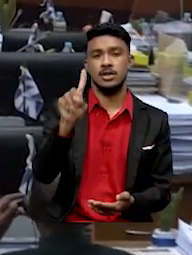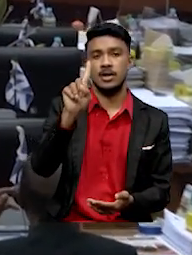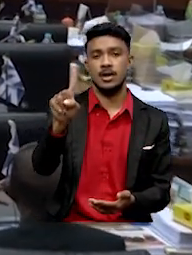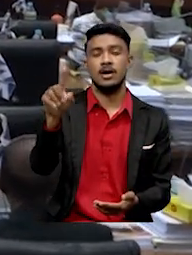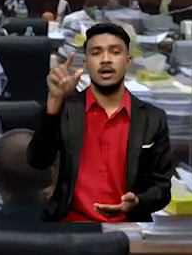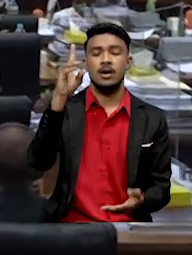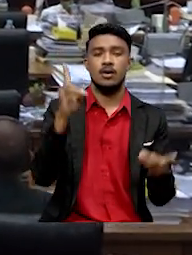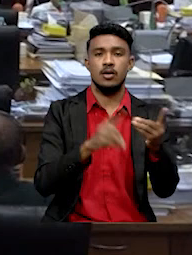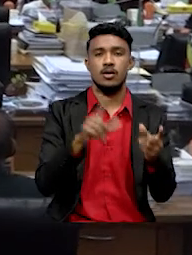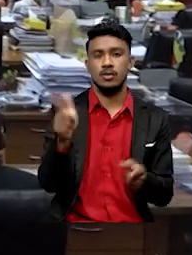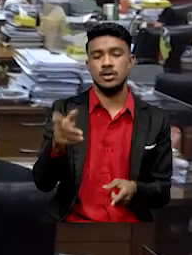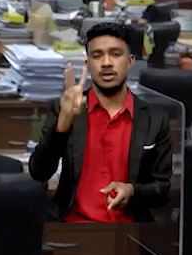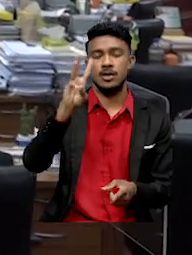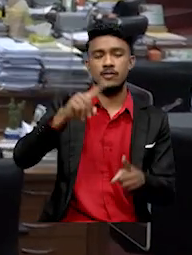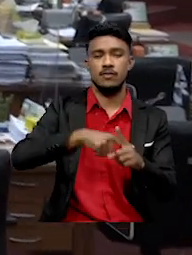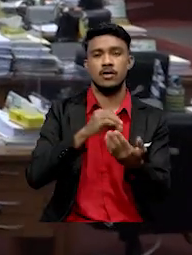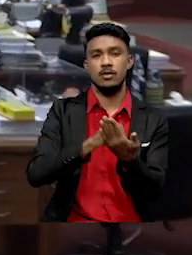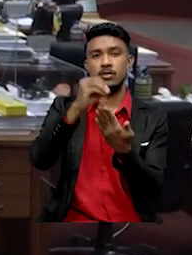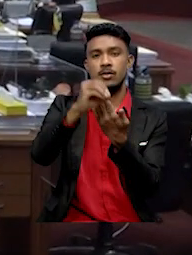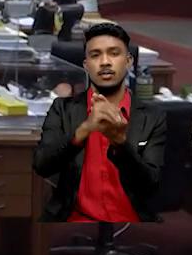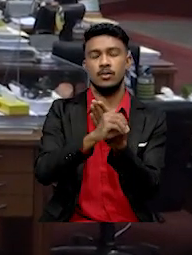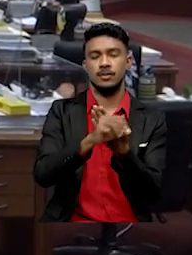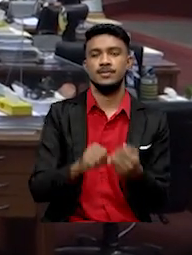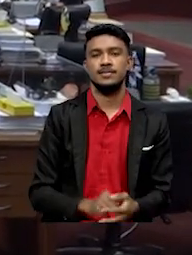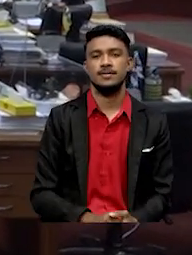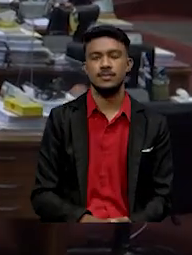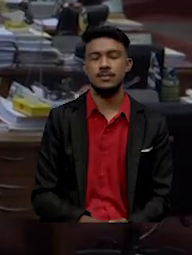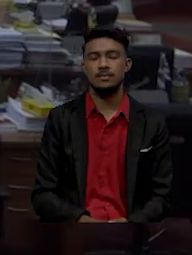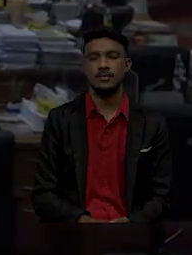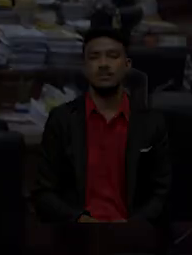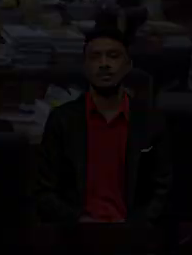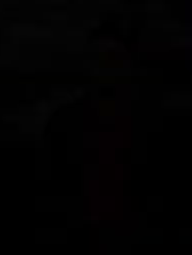lorong ruanulu resineng fulan outubro. Fátima Pereira, GMN.